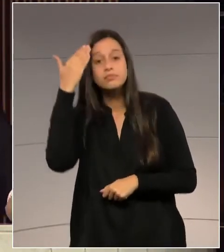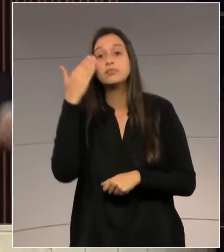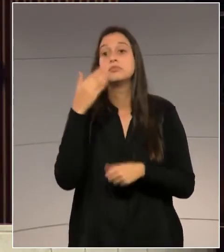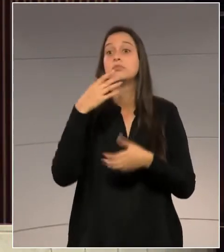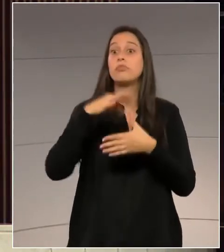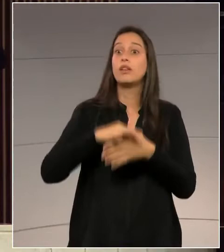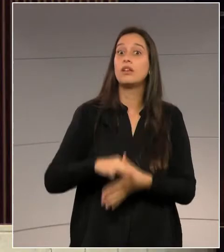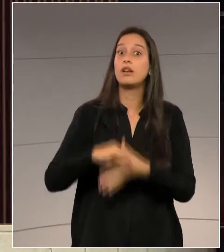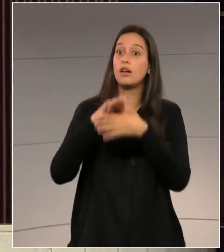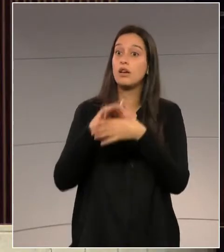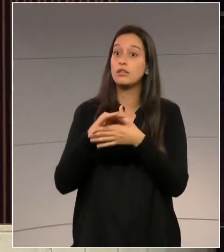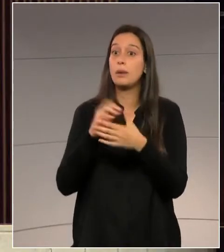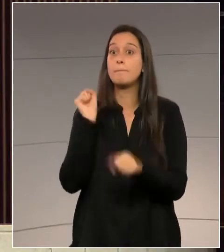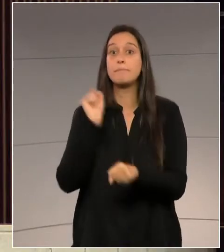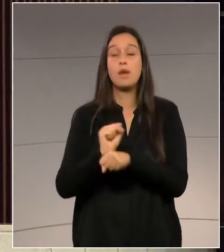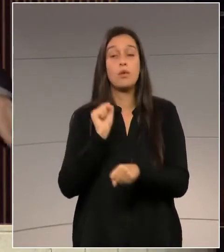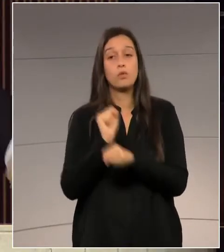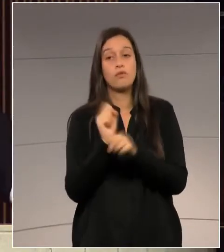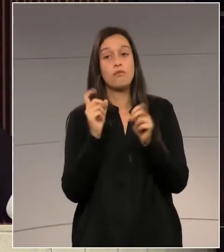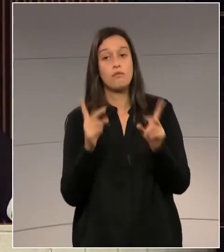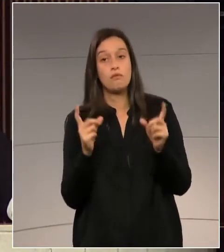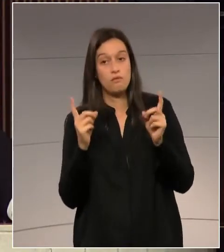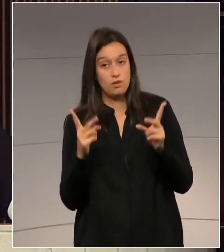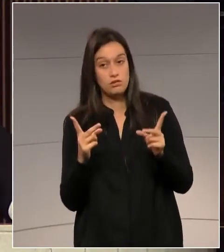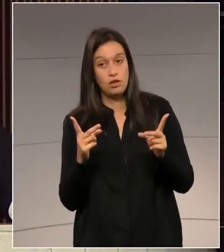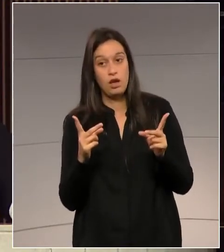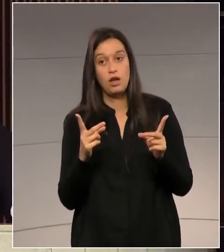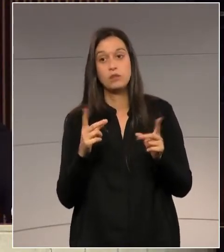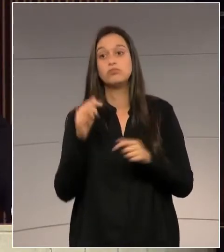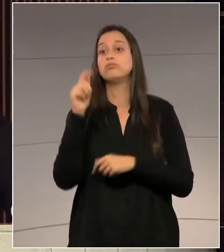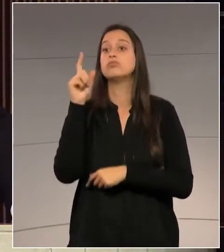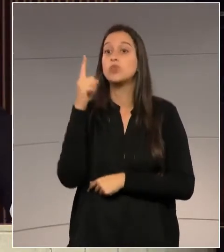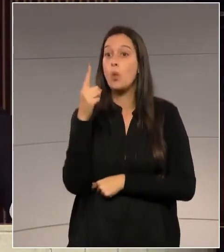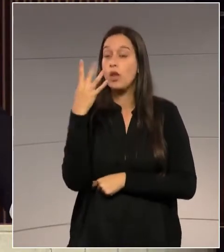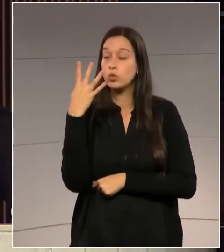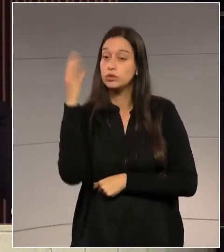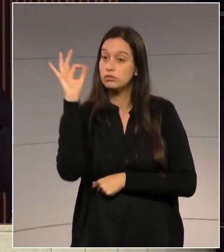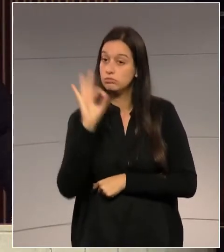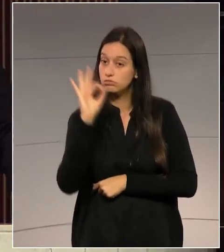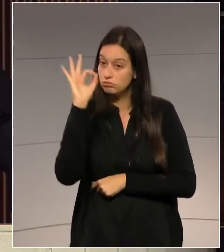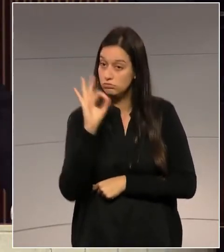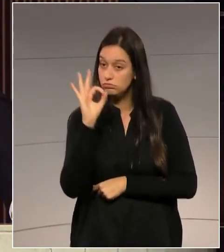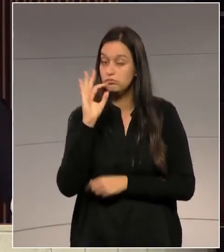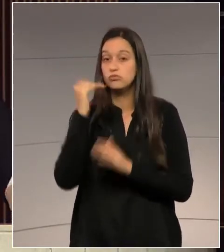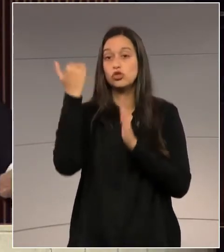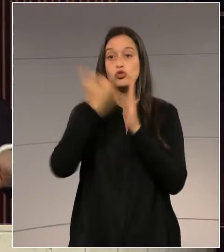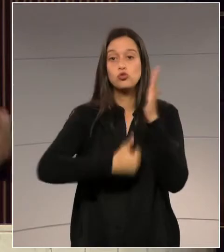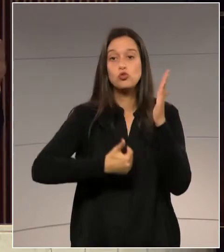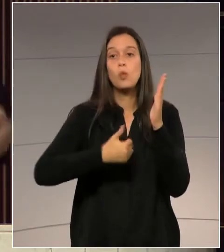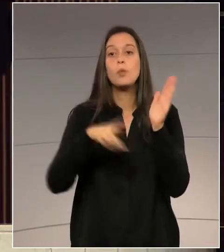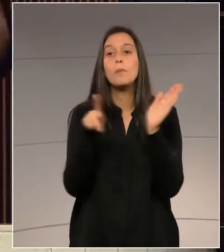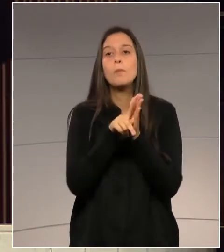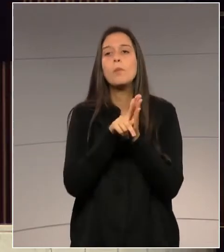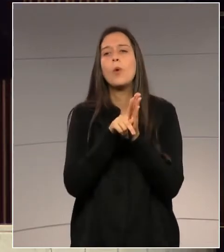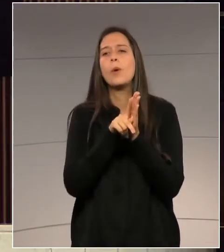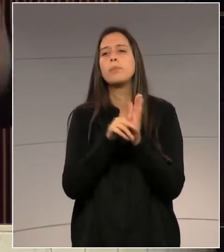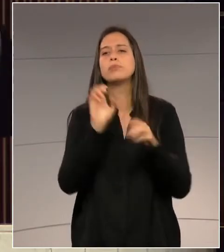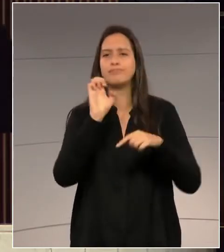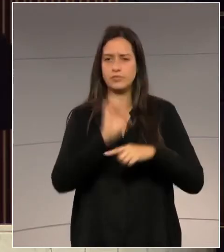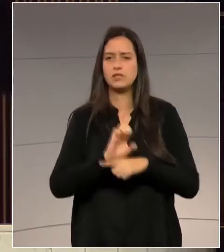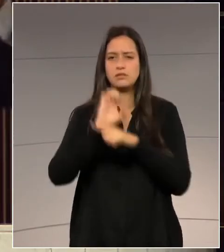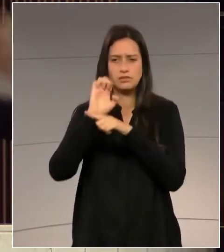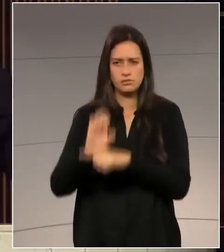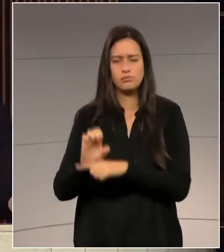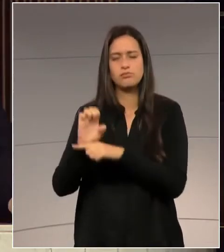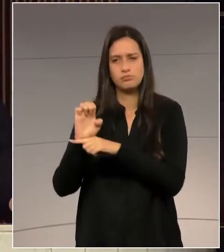mais exato quase 14% a menos de exportação por causa da língua por causa do twitter por causa de falta de